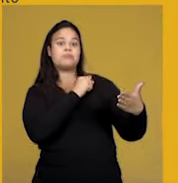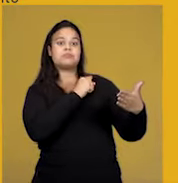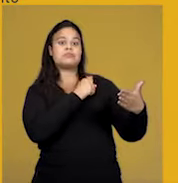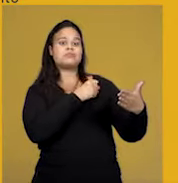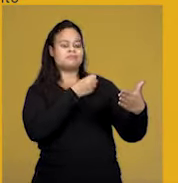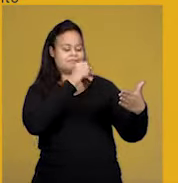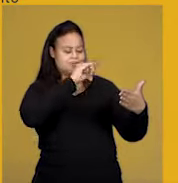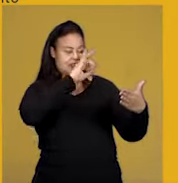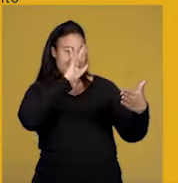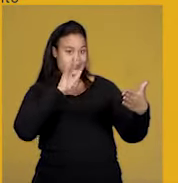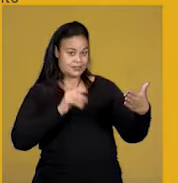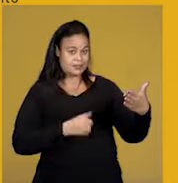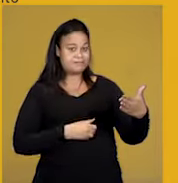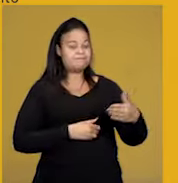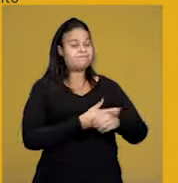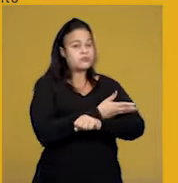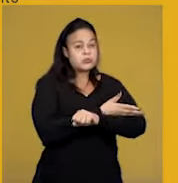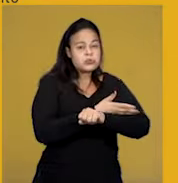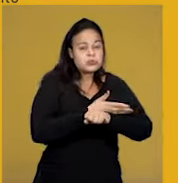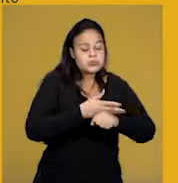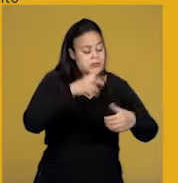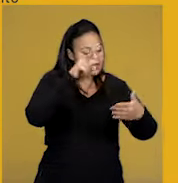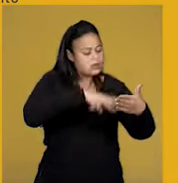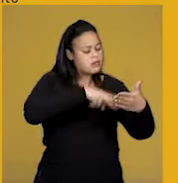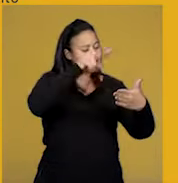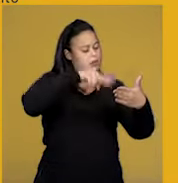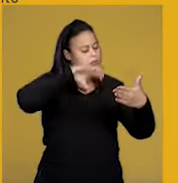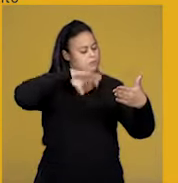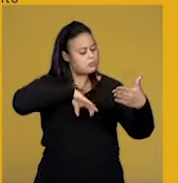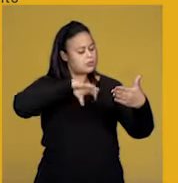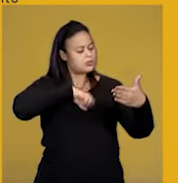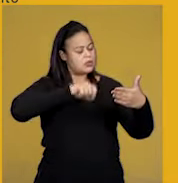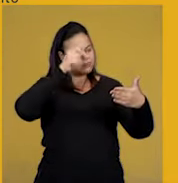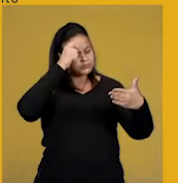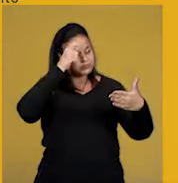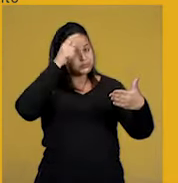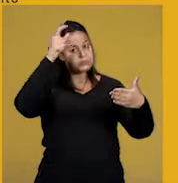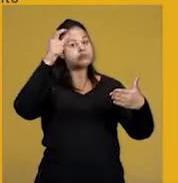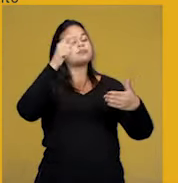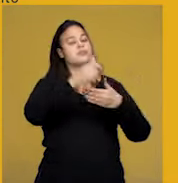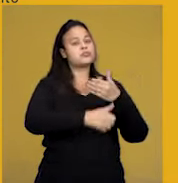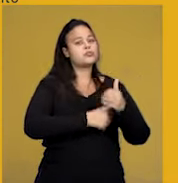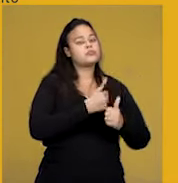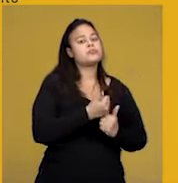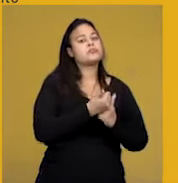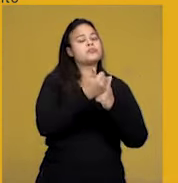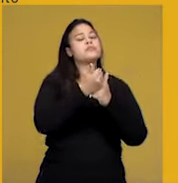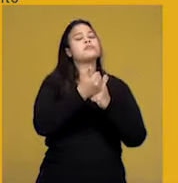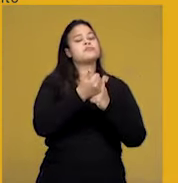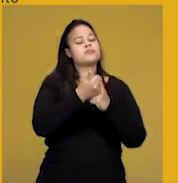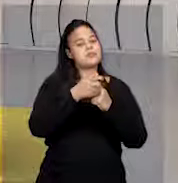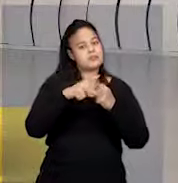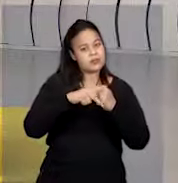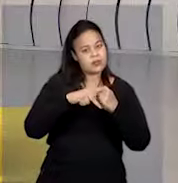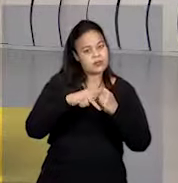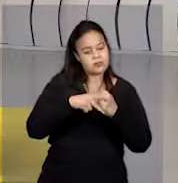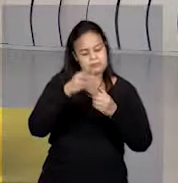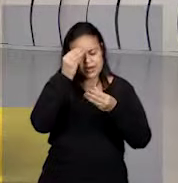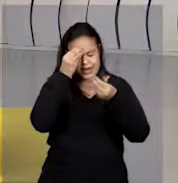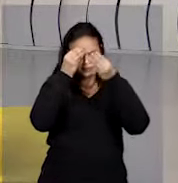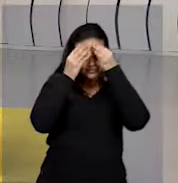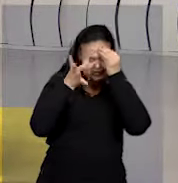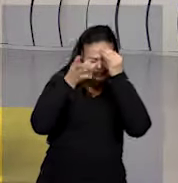ler também vai auxiliar e ampliar o conhecimento dos substitutos. Você não precisa decorar